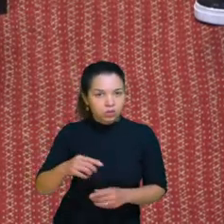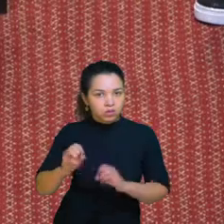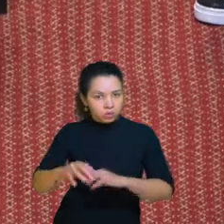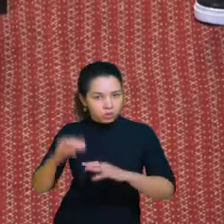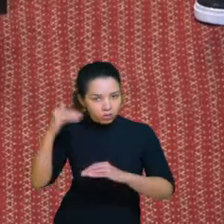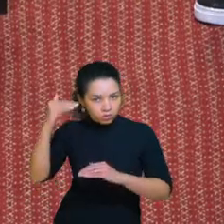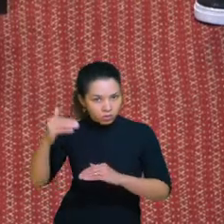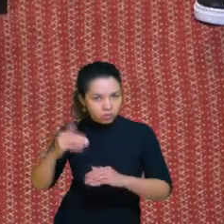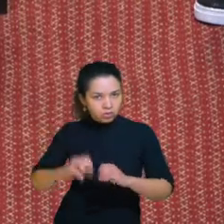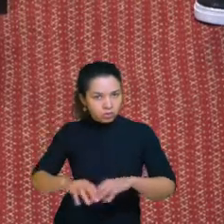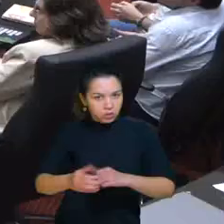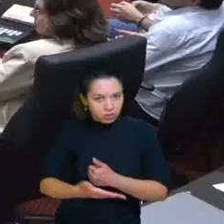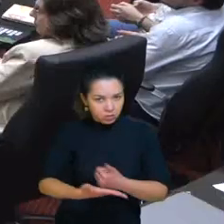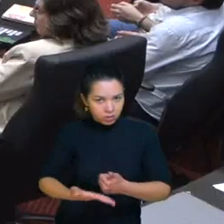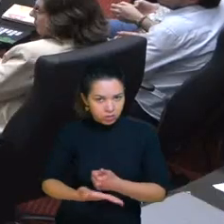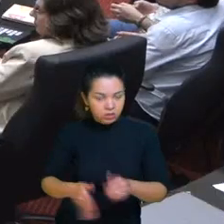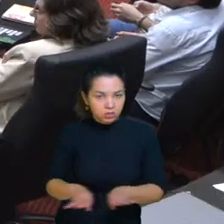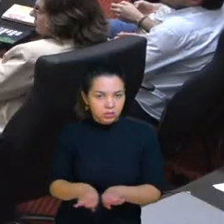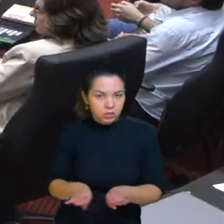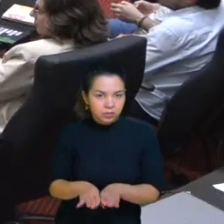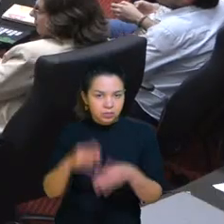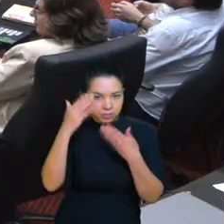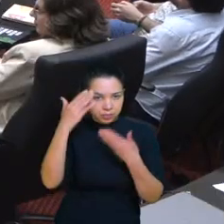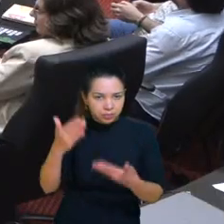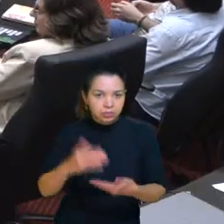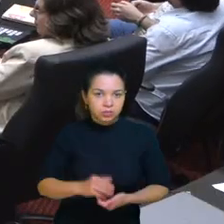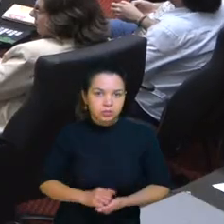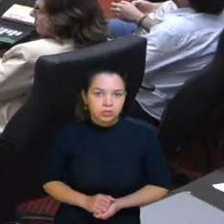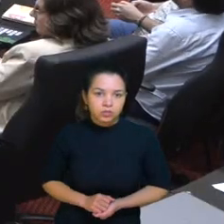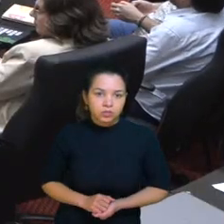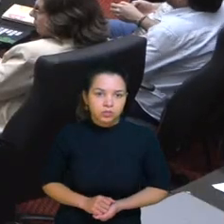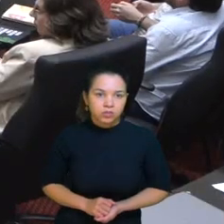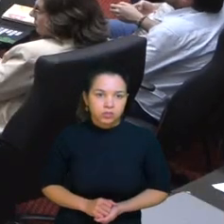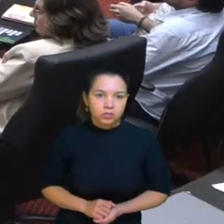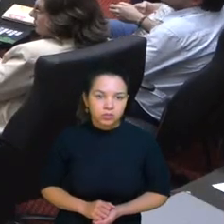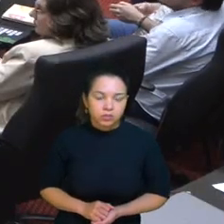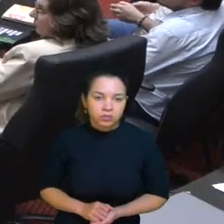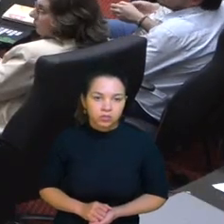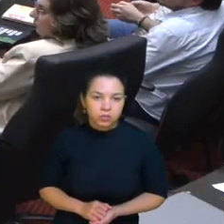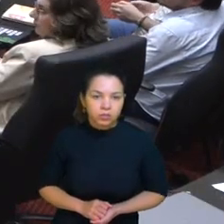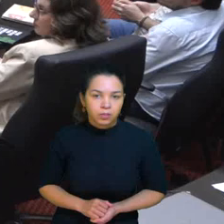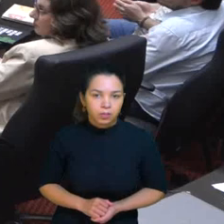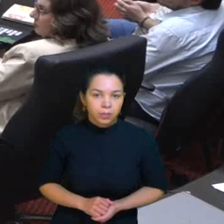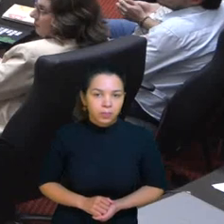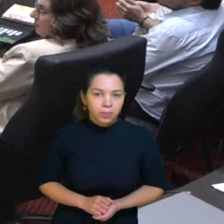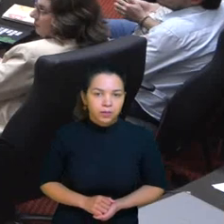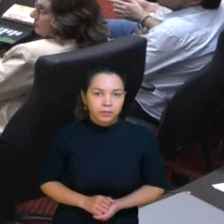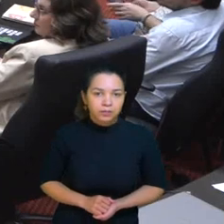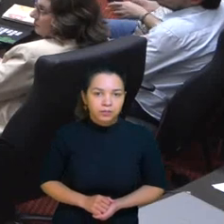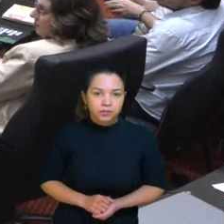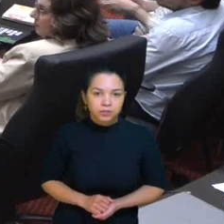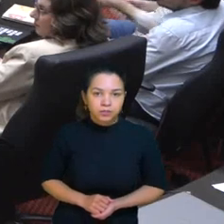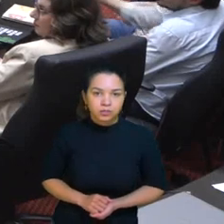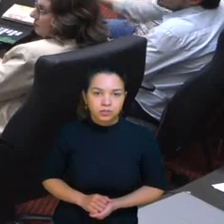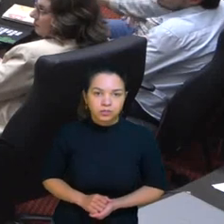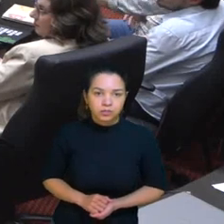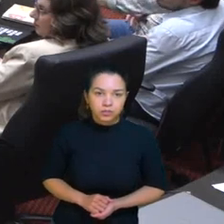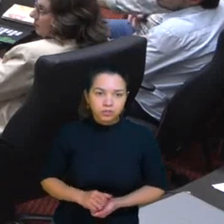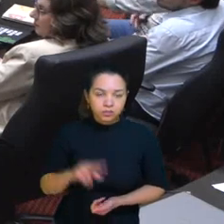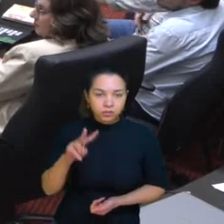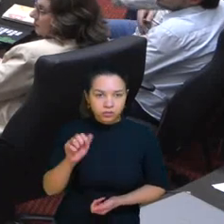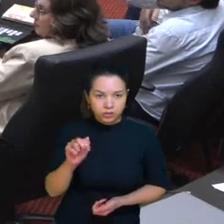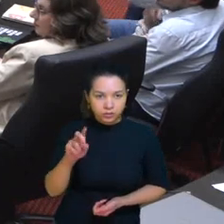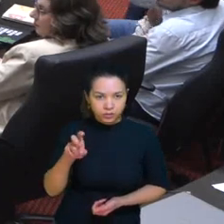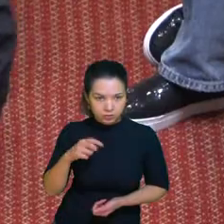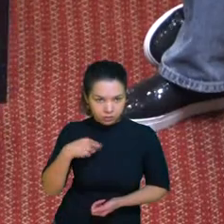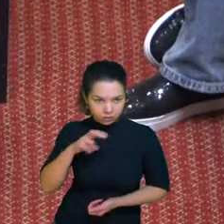educação básica também obrigada bacana Volmir Lang da Cred Xanxerê talvez